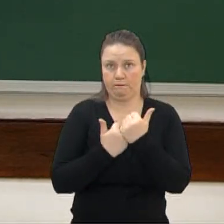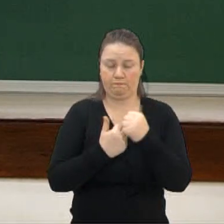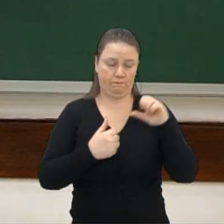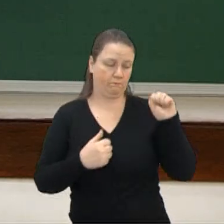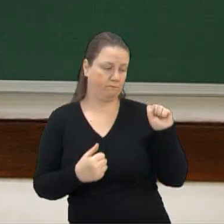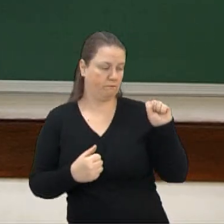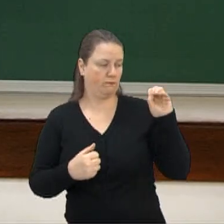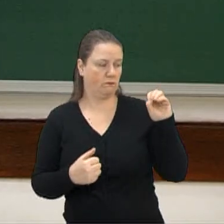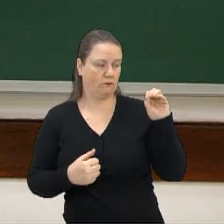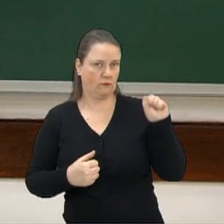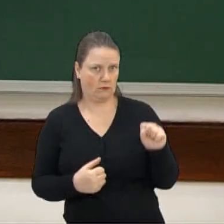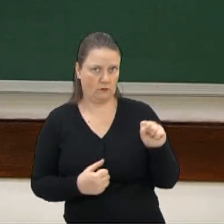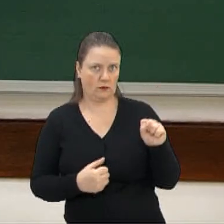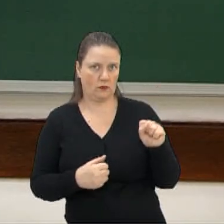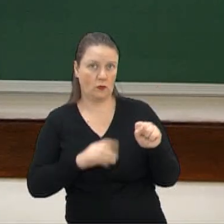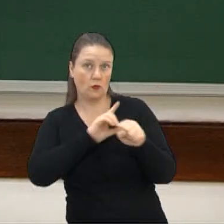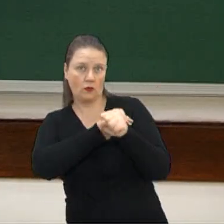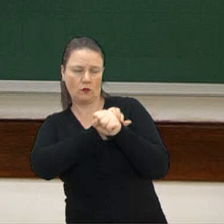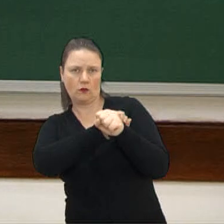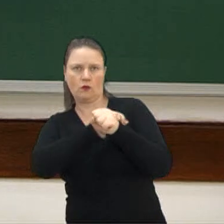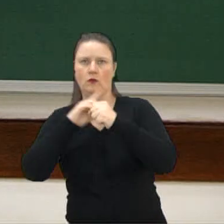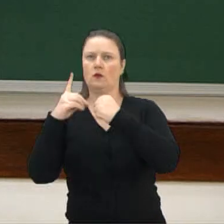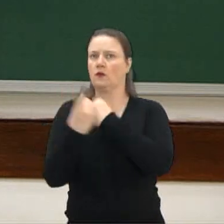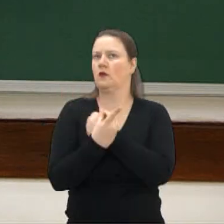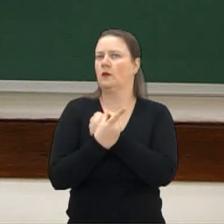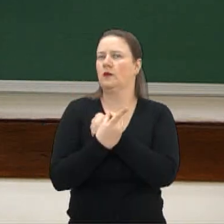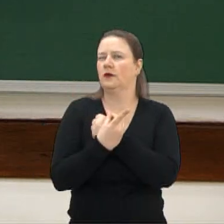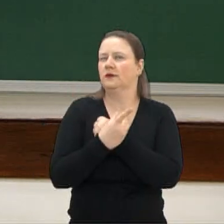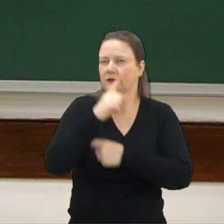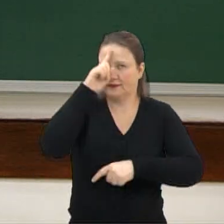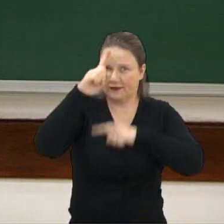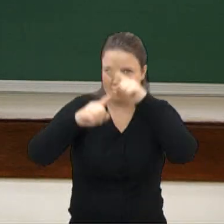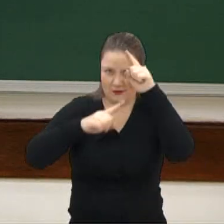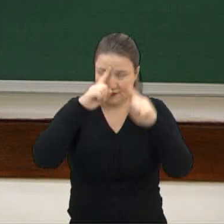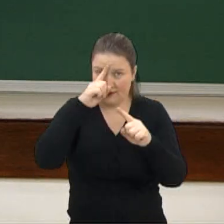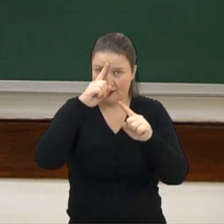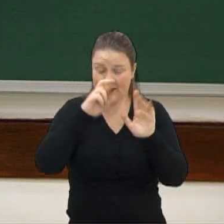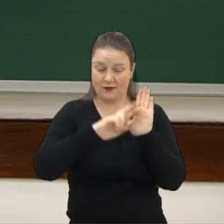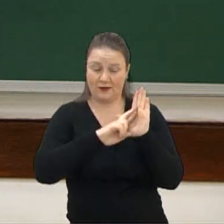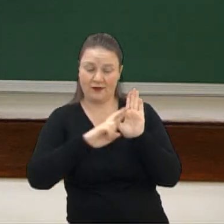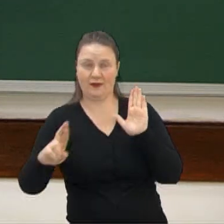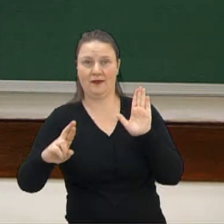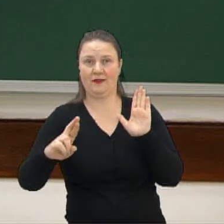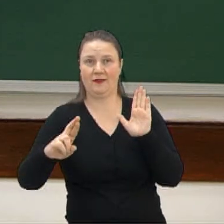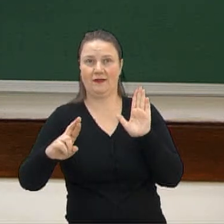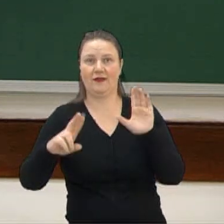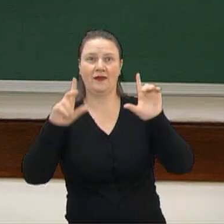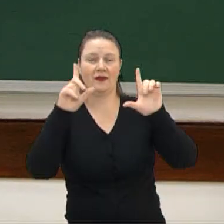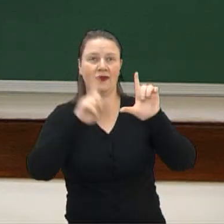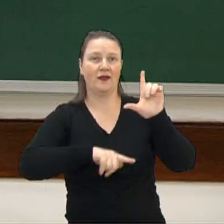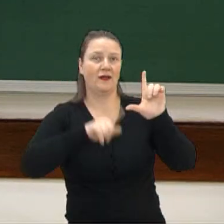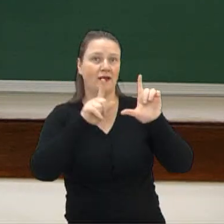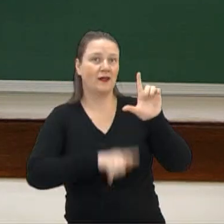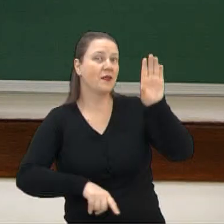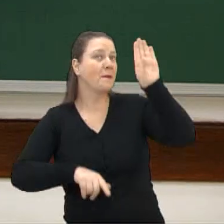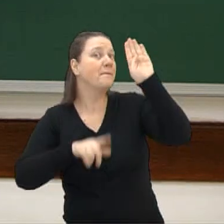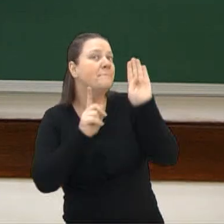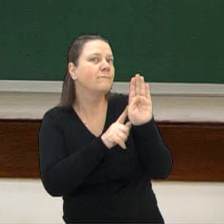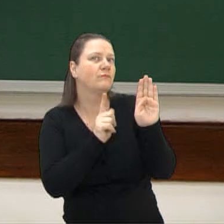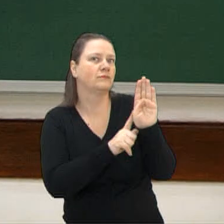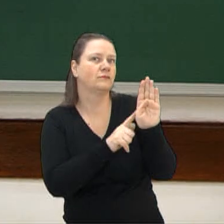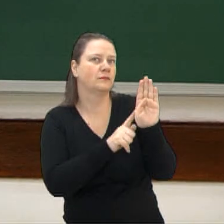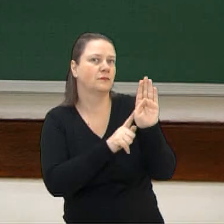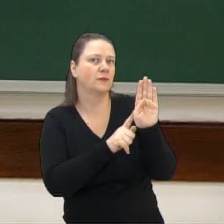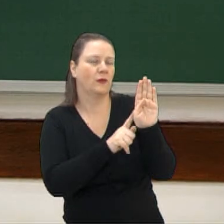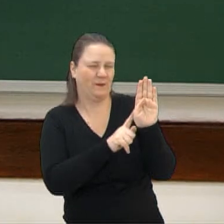sós por um advérbio. Já fica a dica para você responder a letra B. Você já sabe que o sós não faz parte